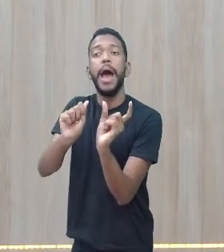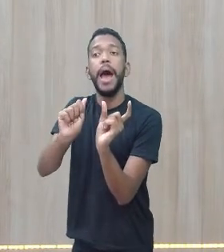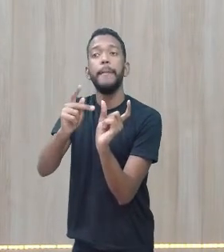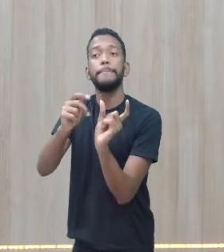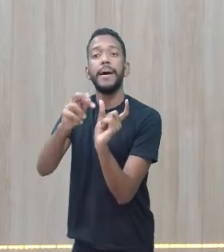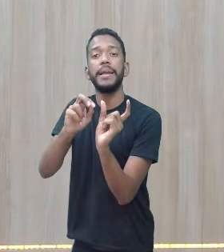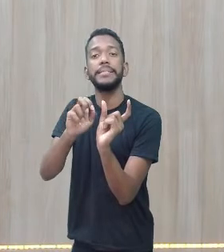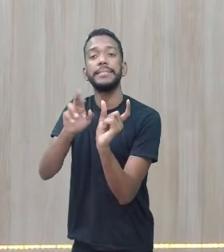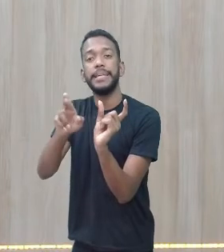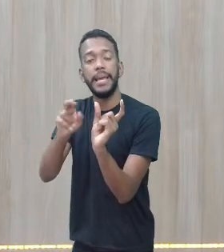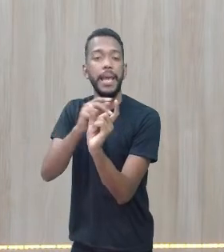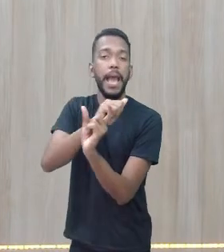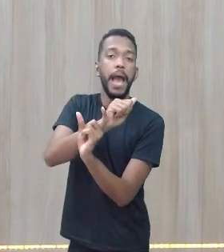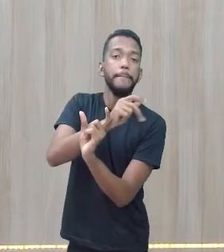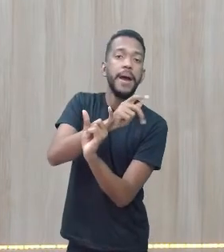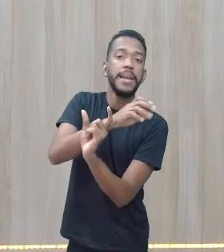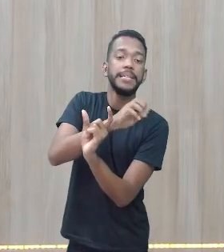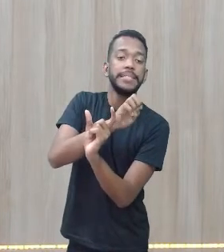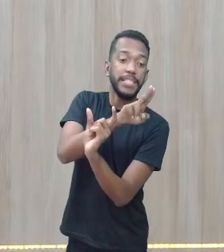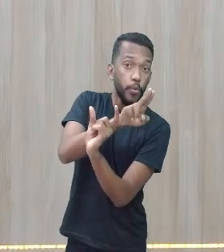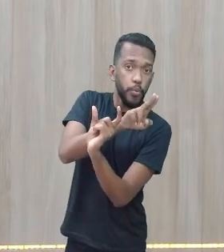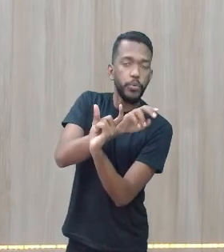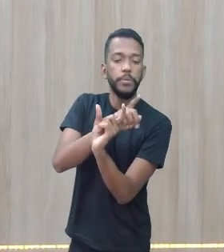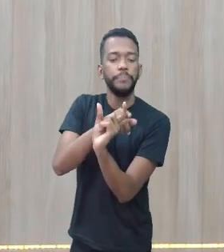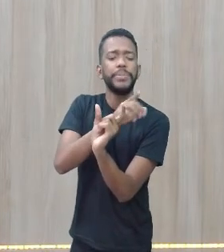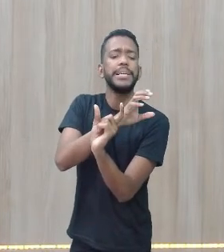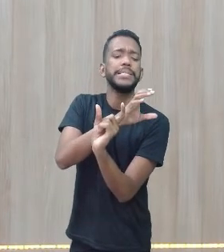apareceu, aparecida,